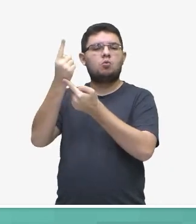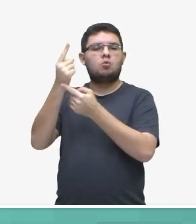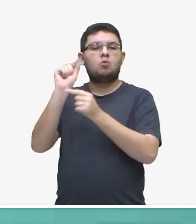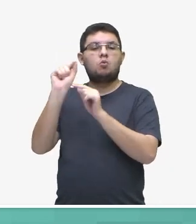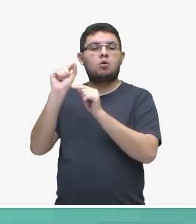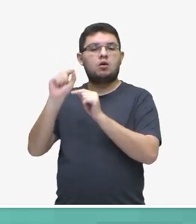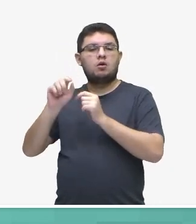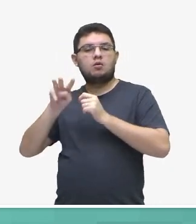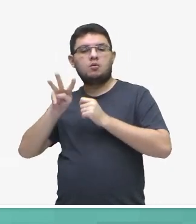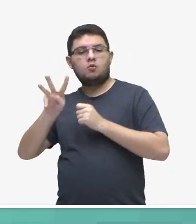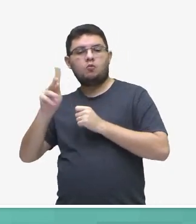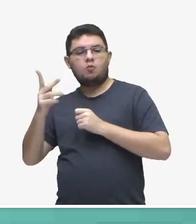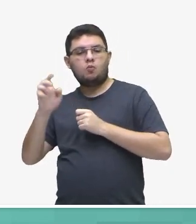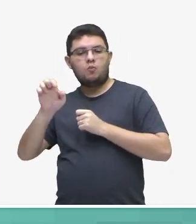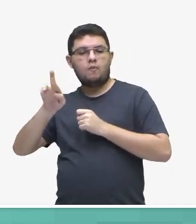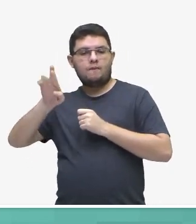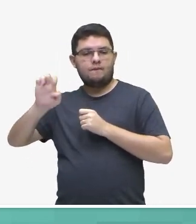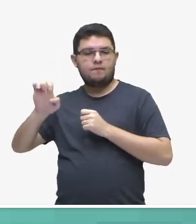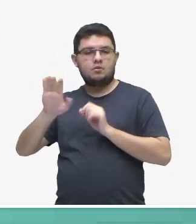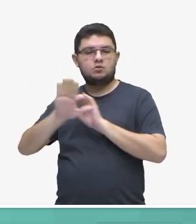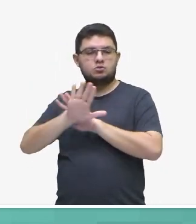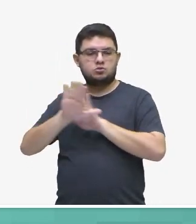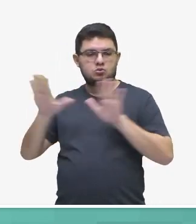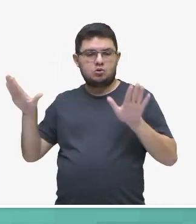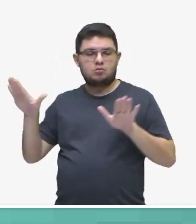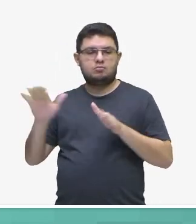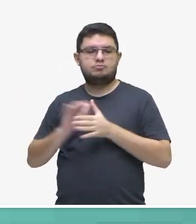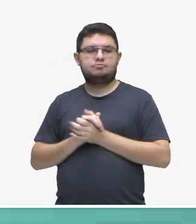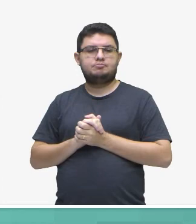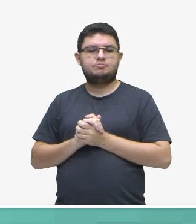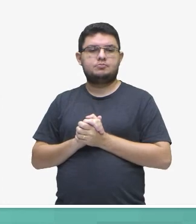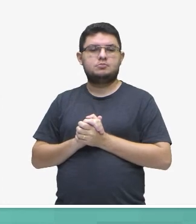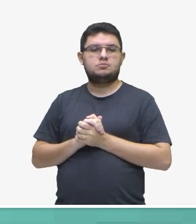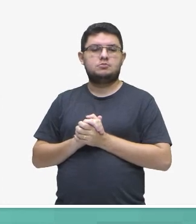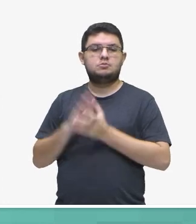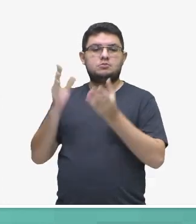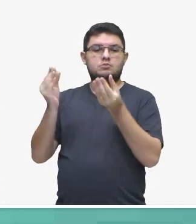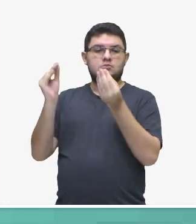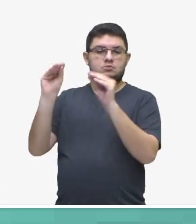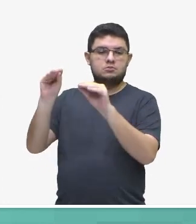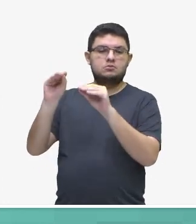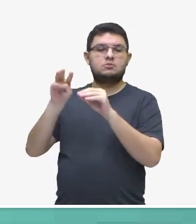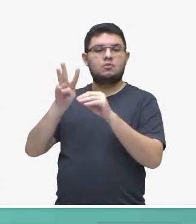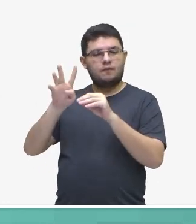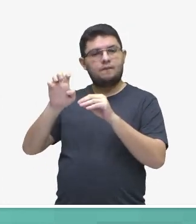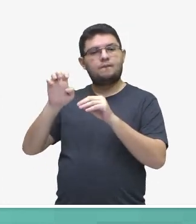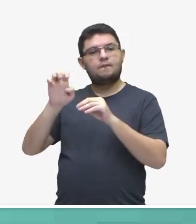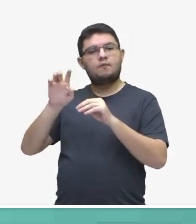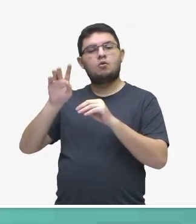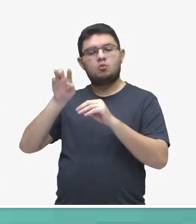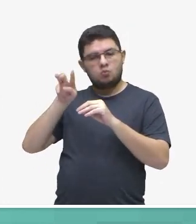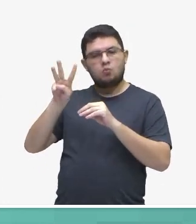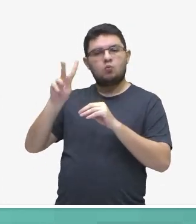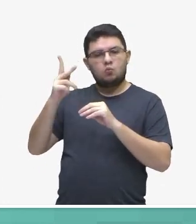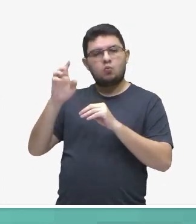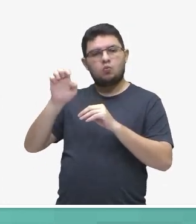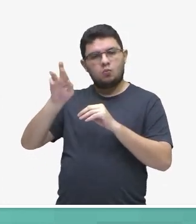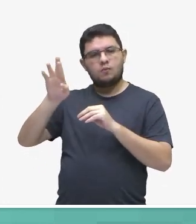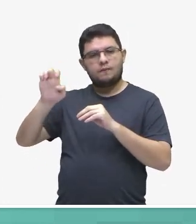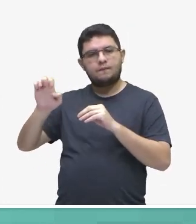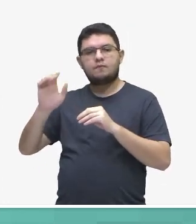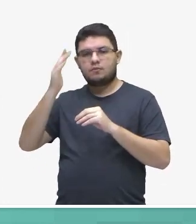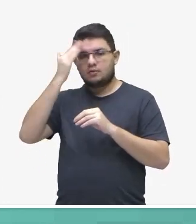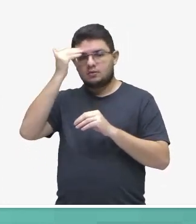faltando apenas, né, o where para ser utilizado. Então, por eliminatória, eu já sei que aqui é where. Where does